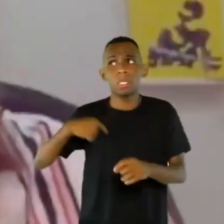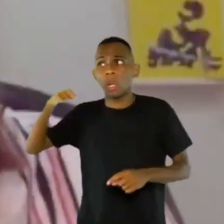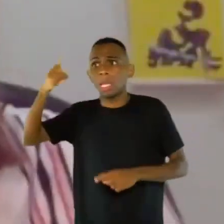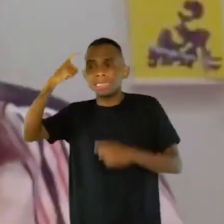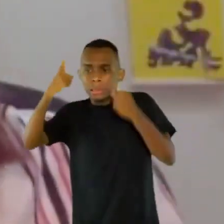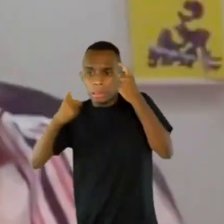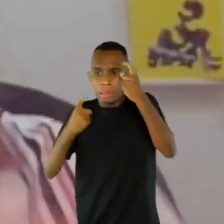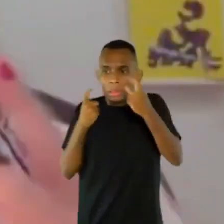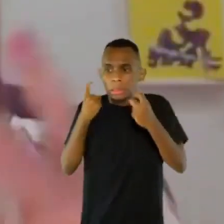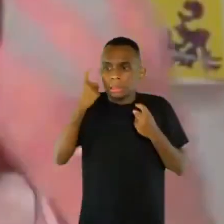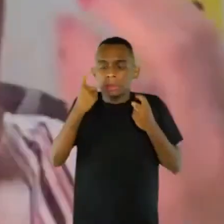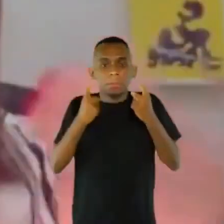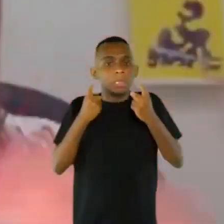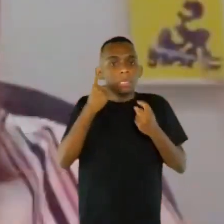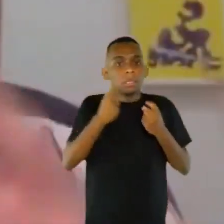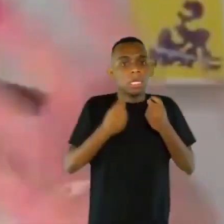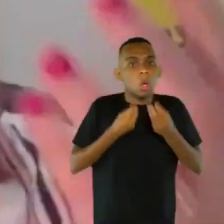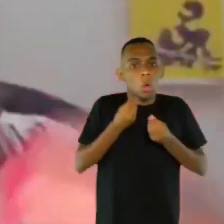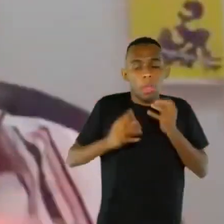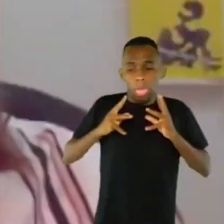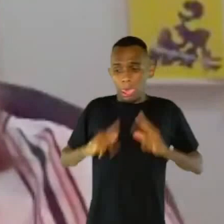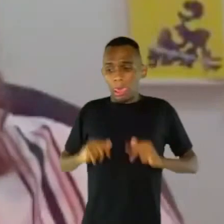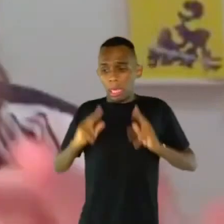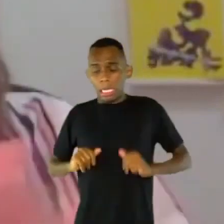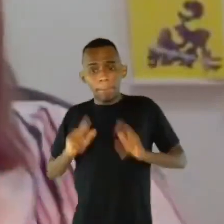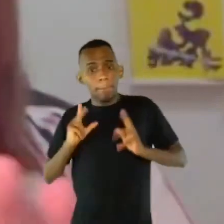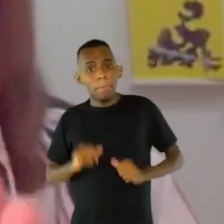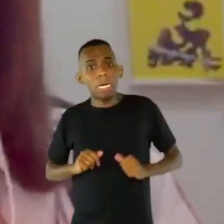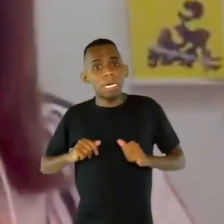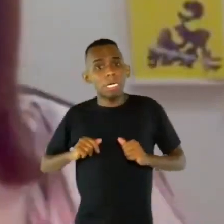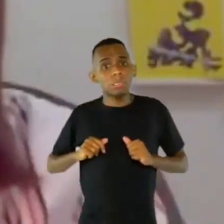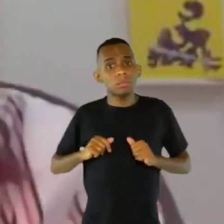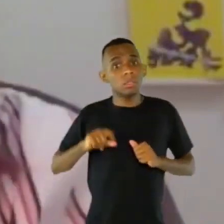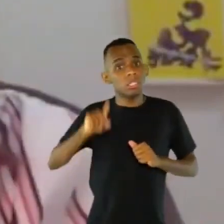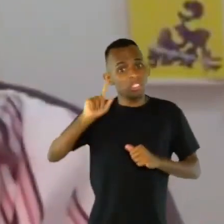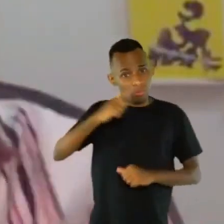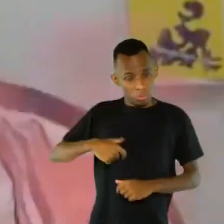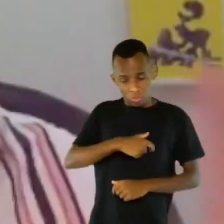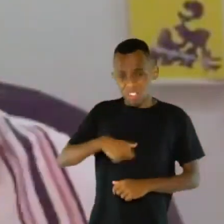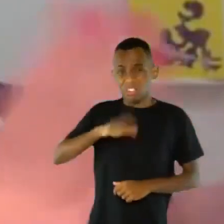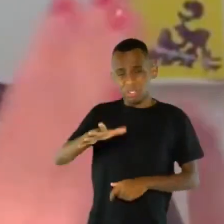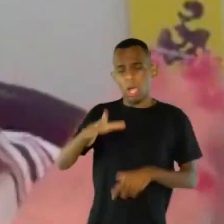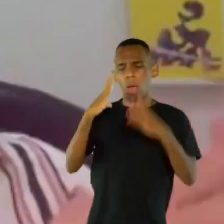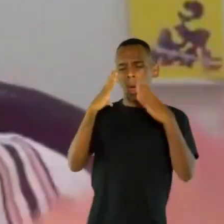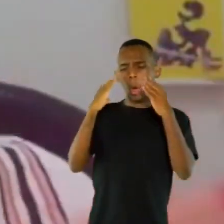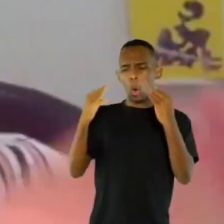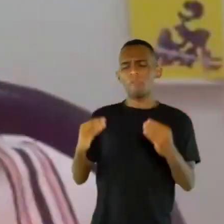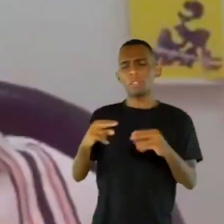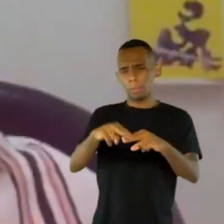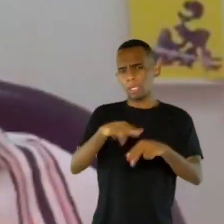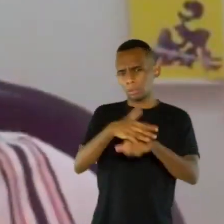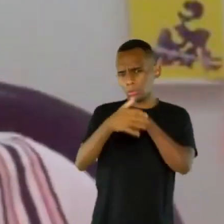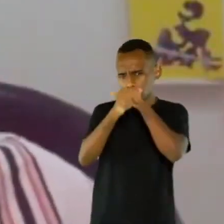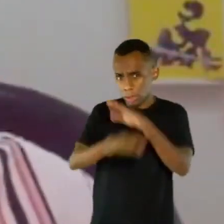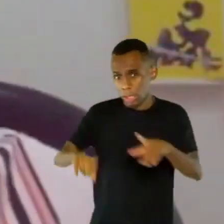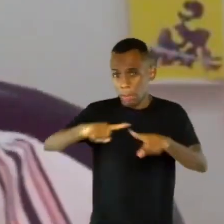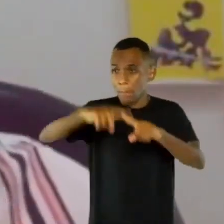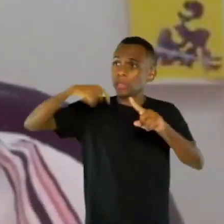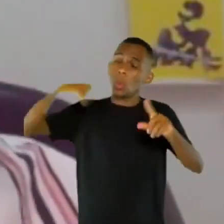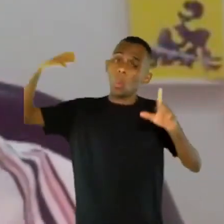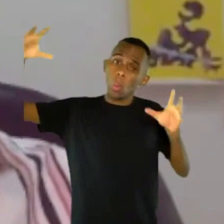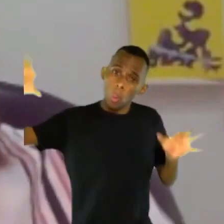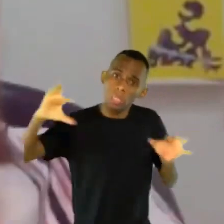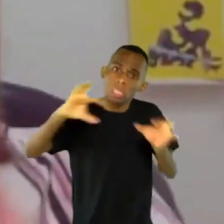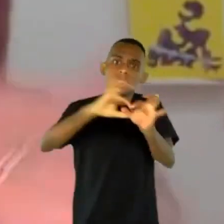assim de higienizar tudo no momento em que a Suíça já estava mais tranquila, mas eu estava muito conectada com os procedimentos aqui